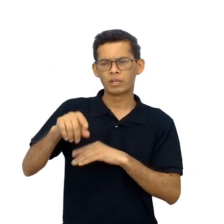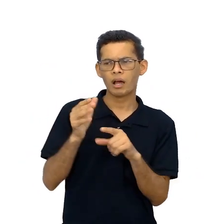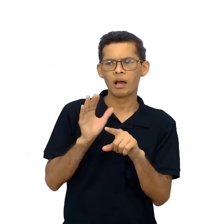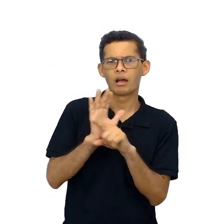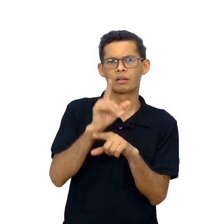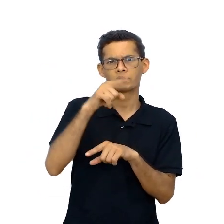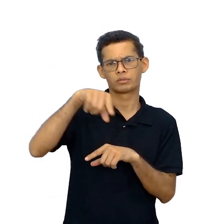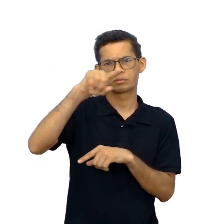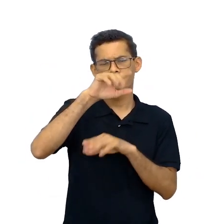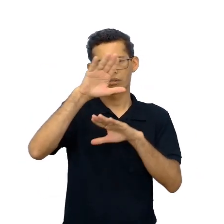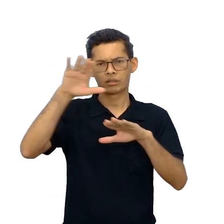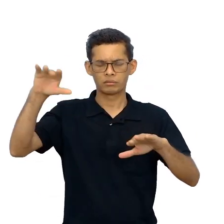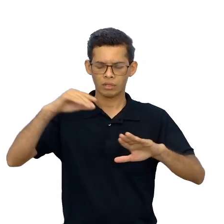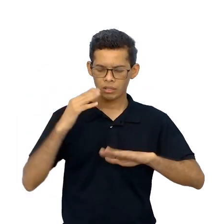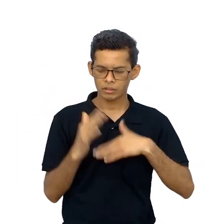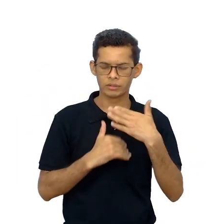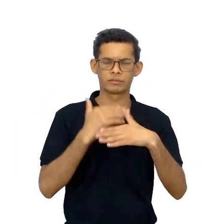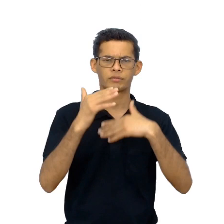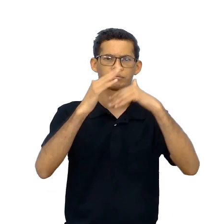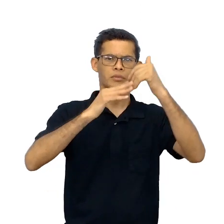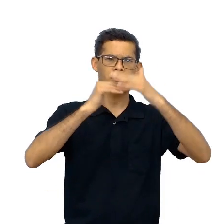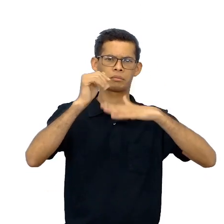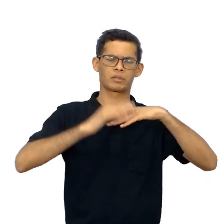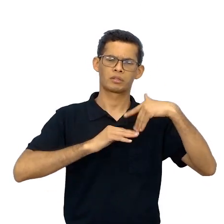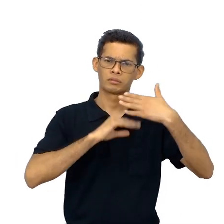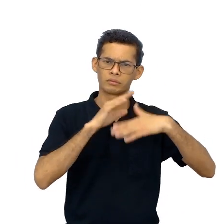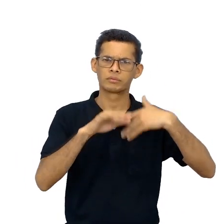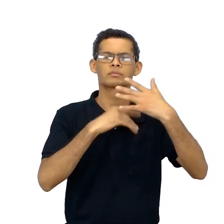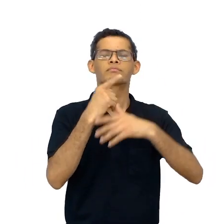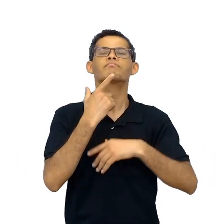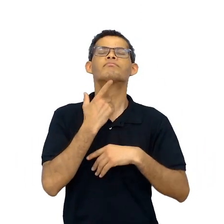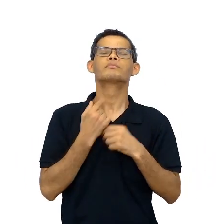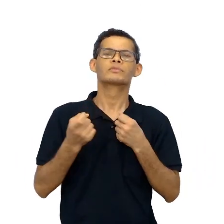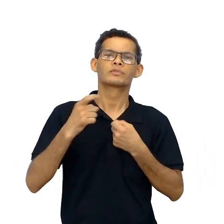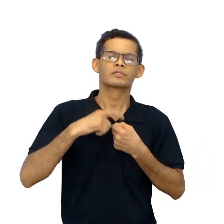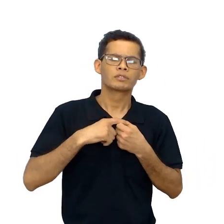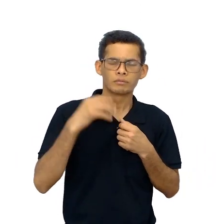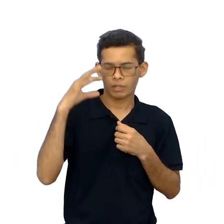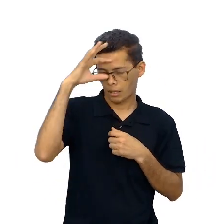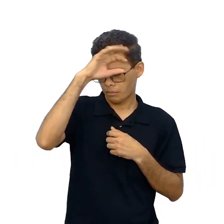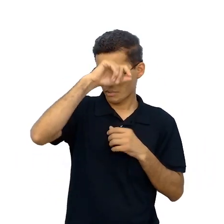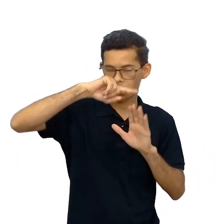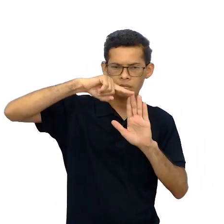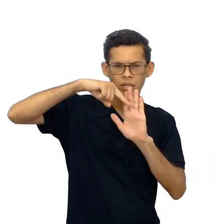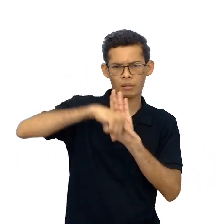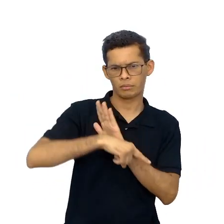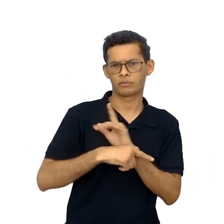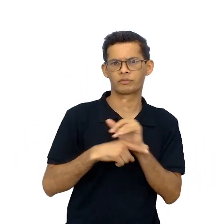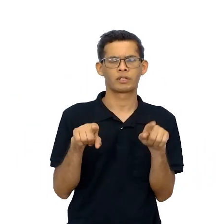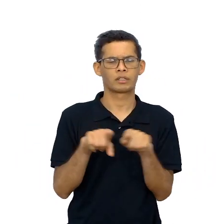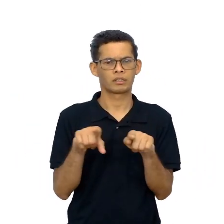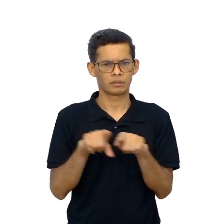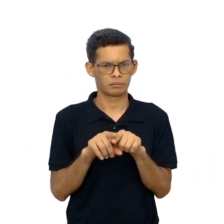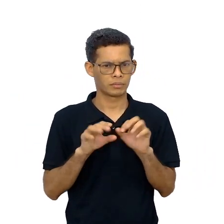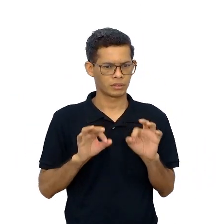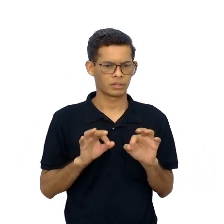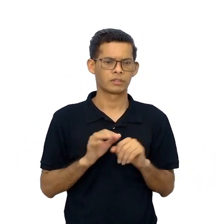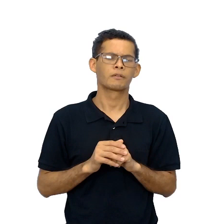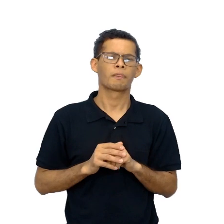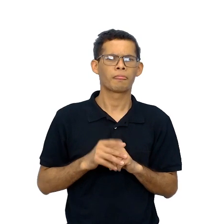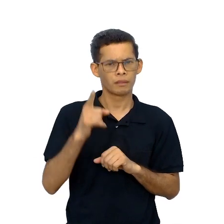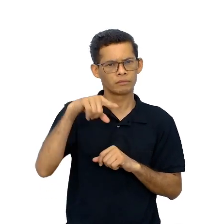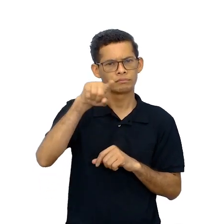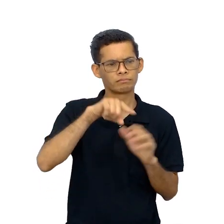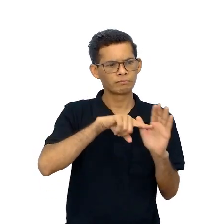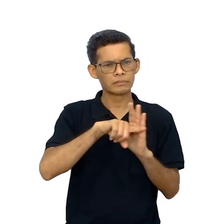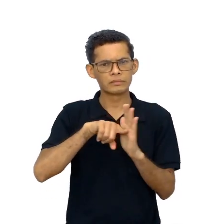das habilidades essenciais, com a intenção de recuperar e aprofundar a aprendizagem. E definam também parâmetros que sirvam